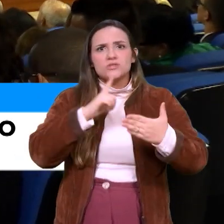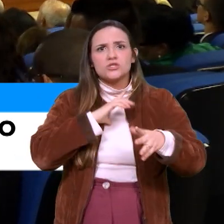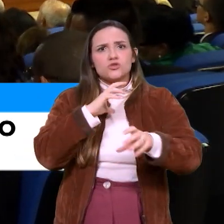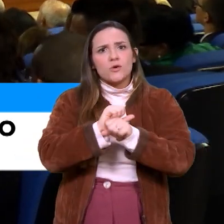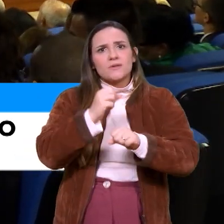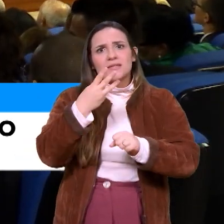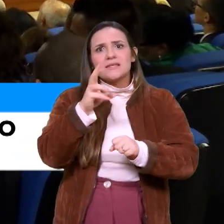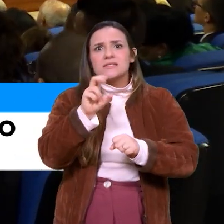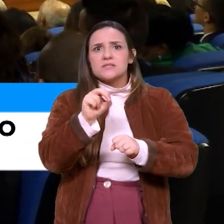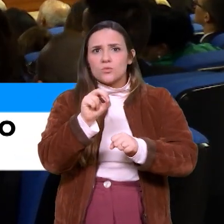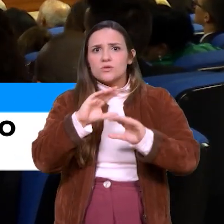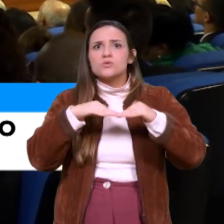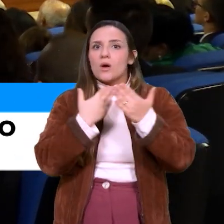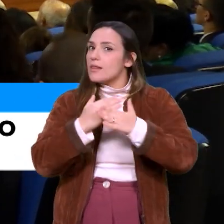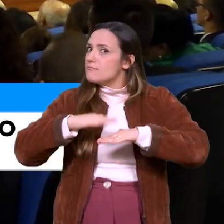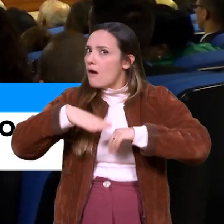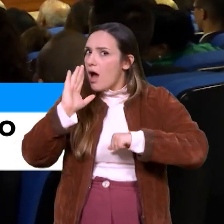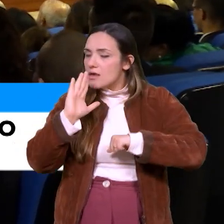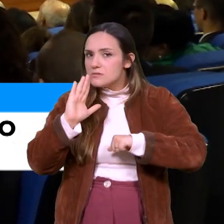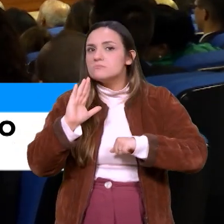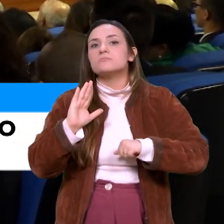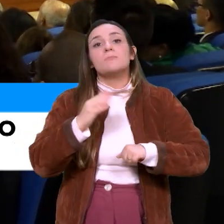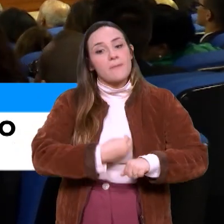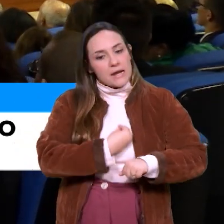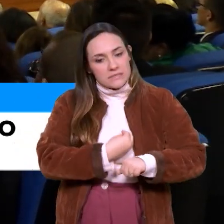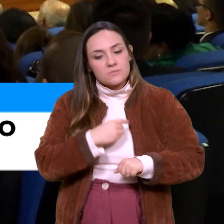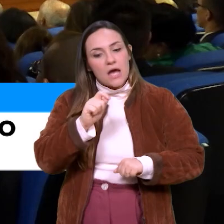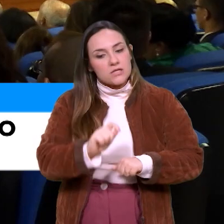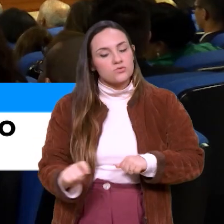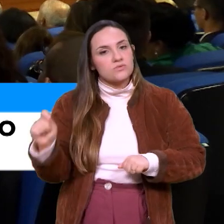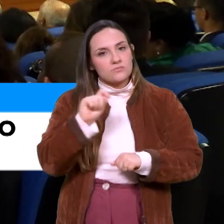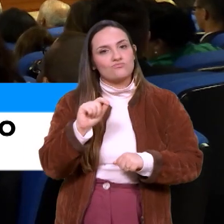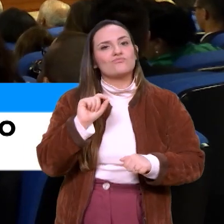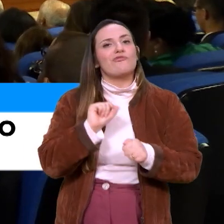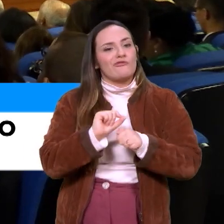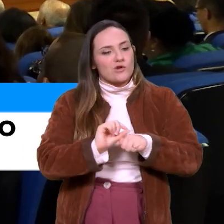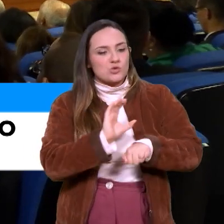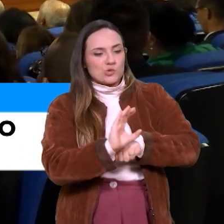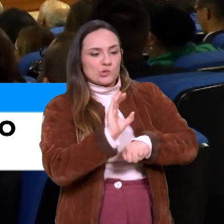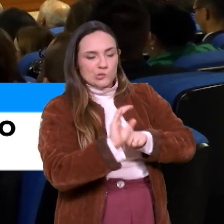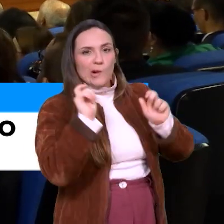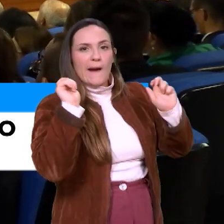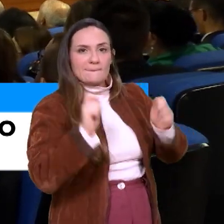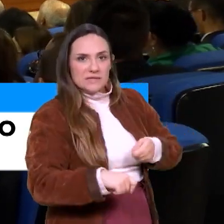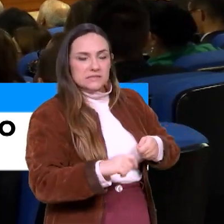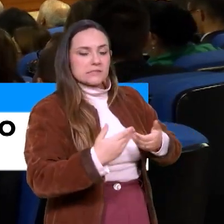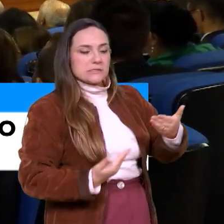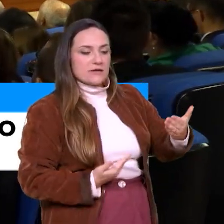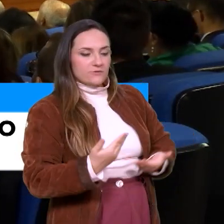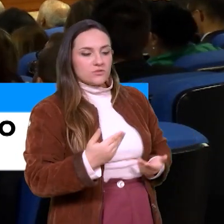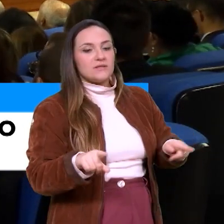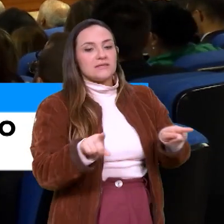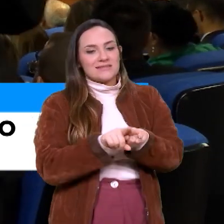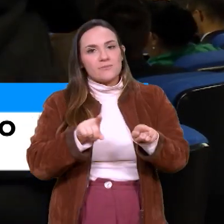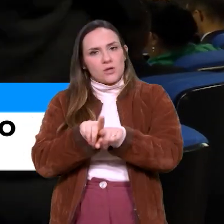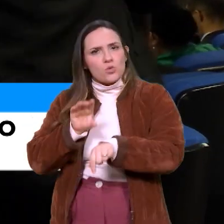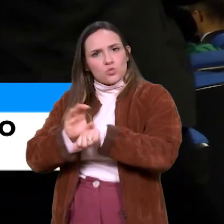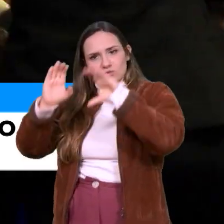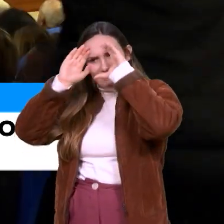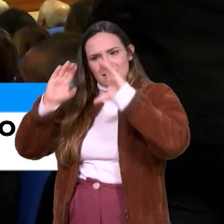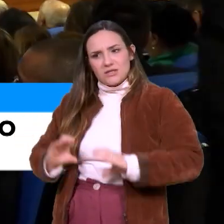de 350 escolas do Legislativo que fazem parte da associação, levando a capacitação para o servidor